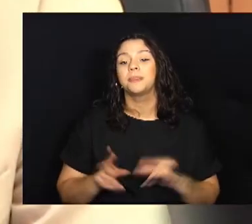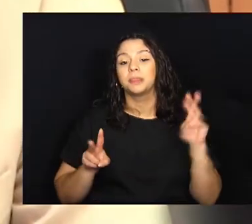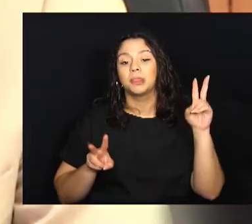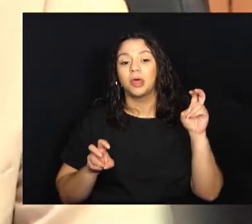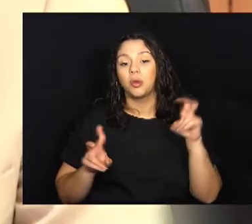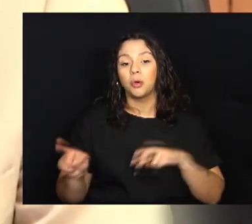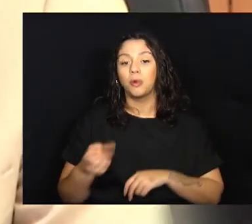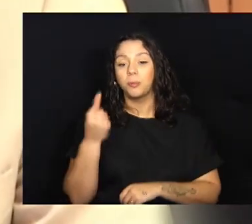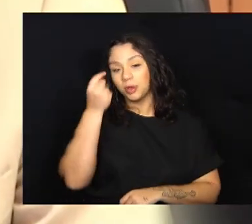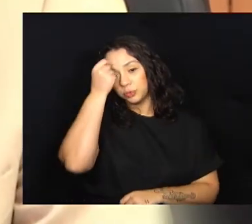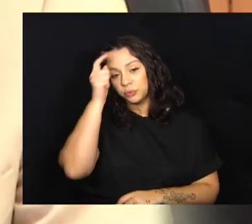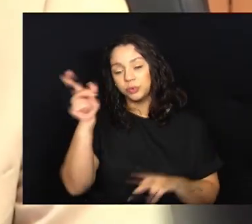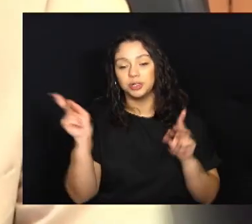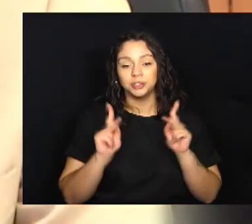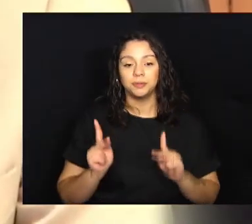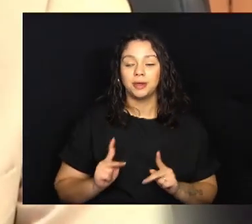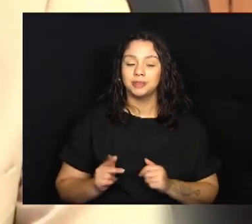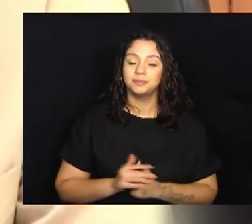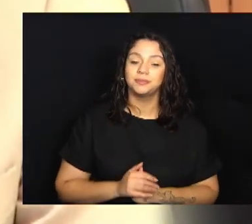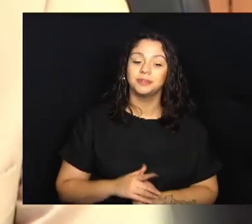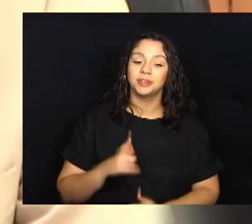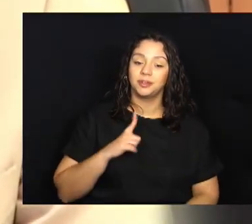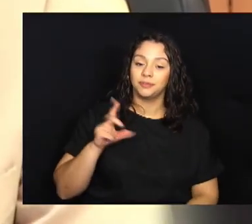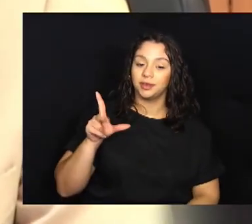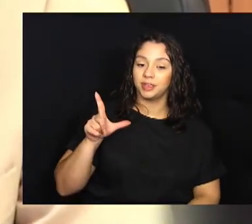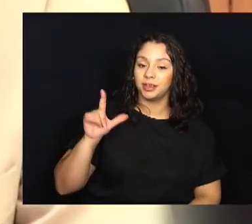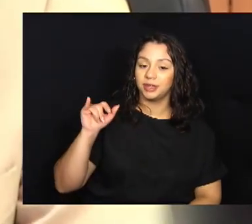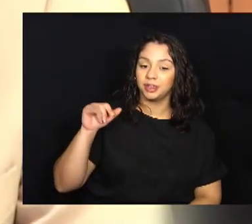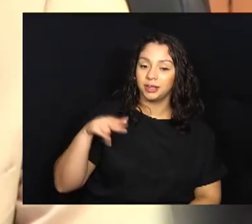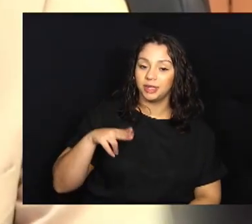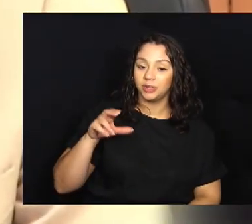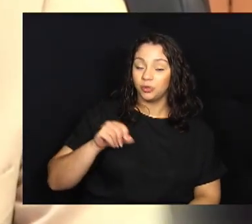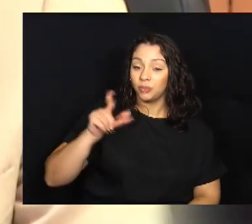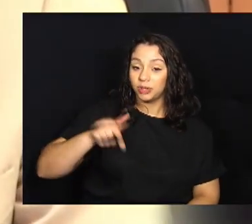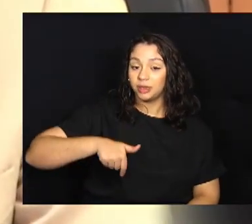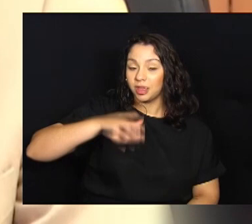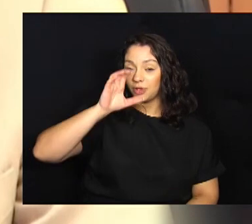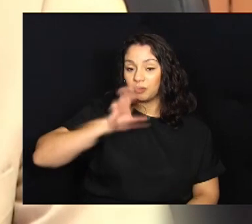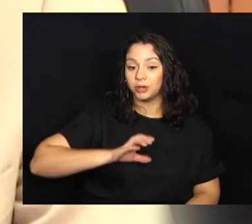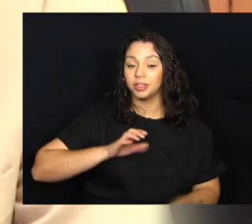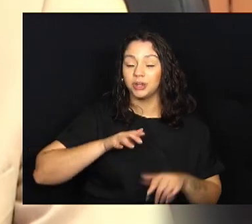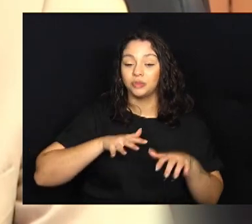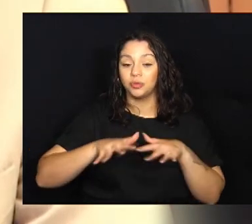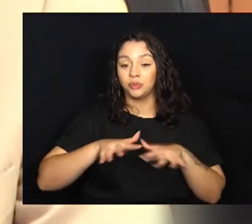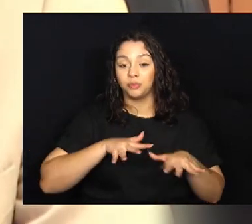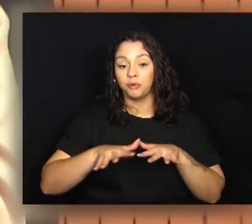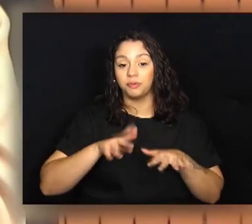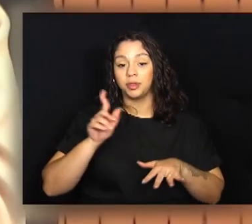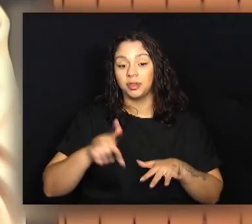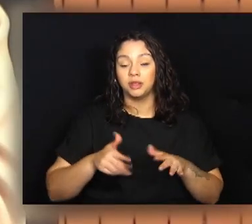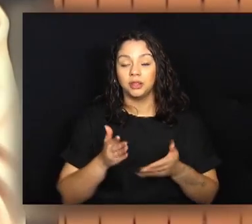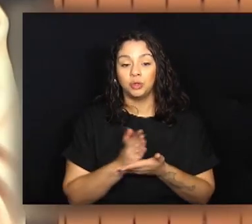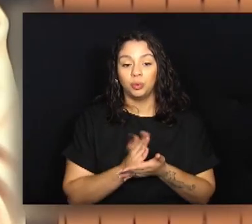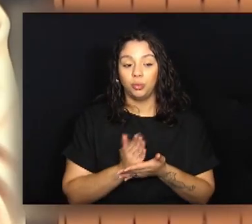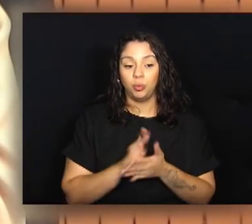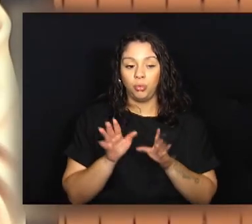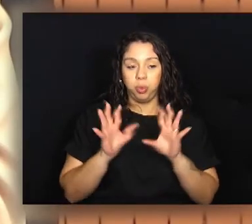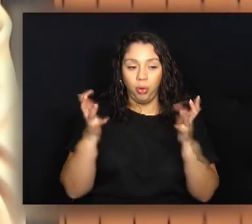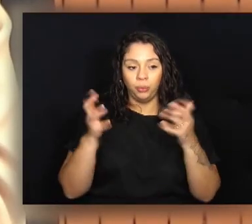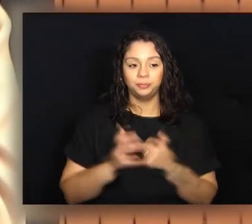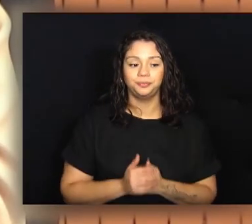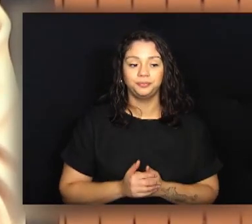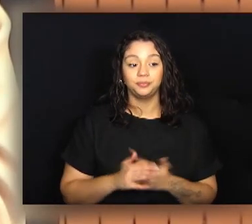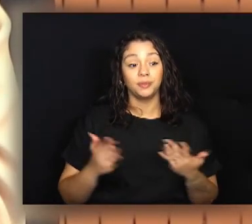Paz e contou com Lino Azevedo, professor e coordenador geral do movimento, como mediador. Então, o